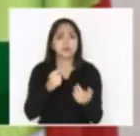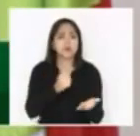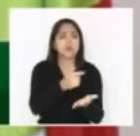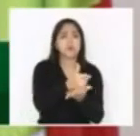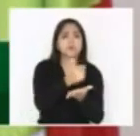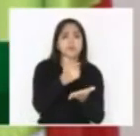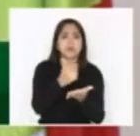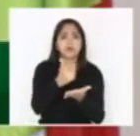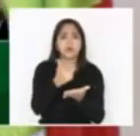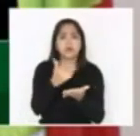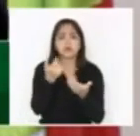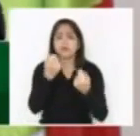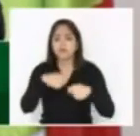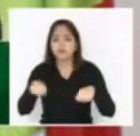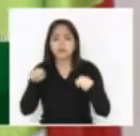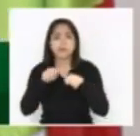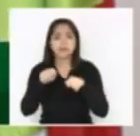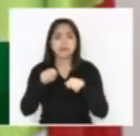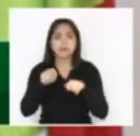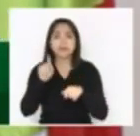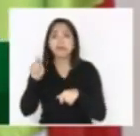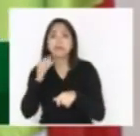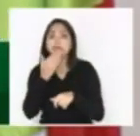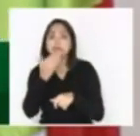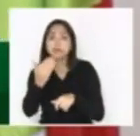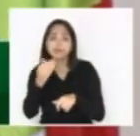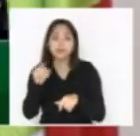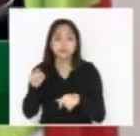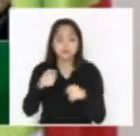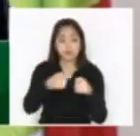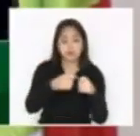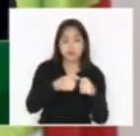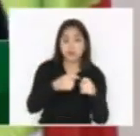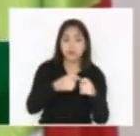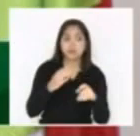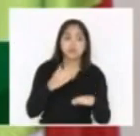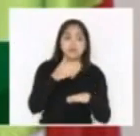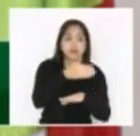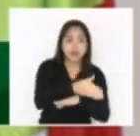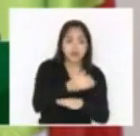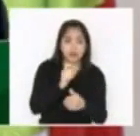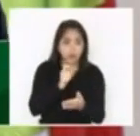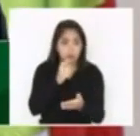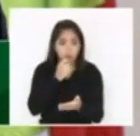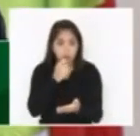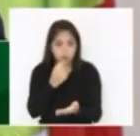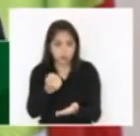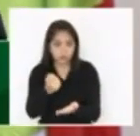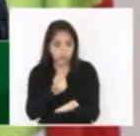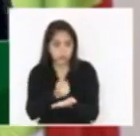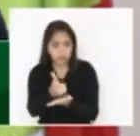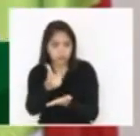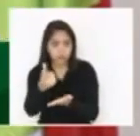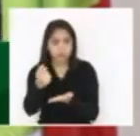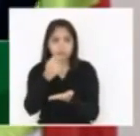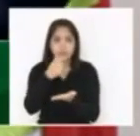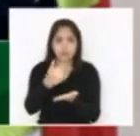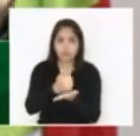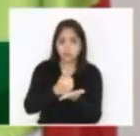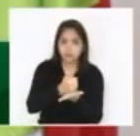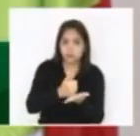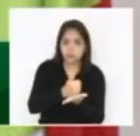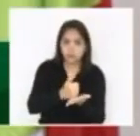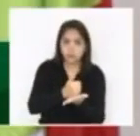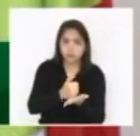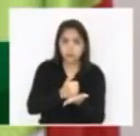não precisamos? Quem tem que pedir é o médico. Você vai lá, compra o kit HIV. Se der positivo, você tem que ir